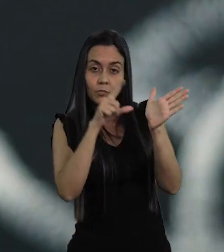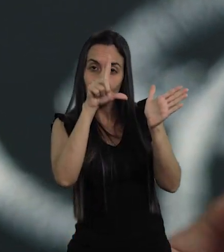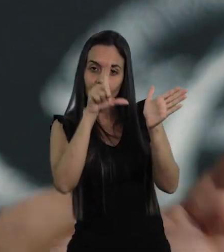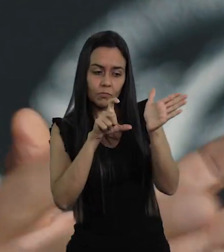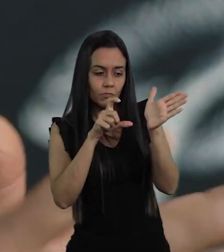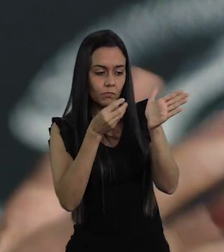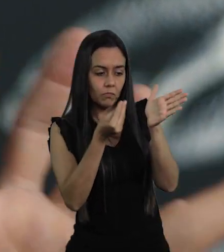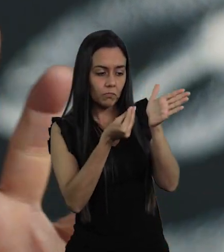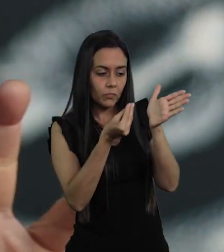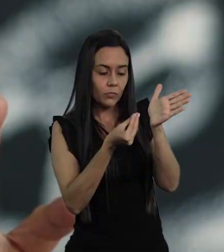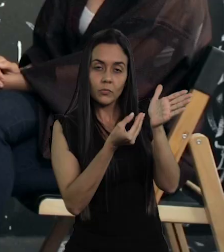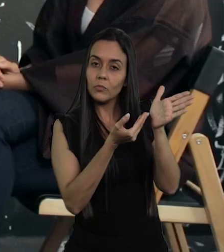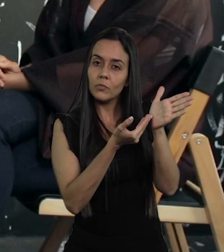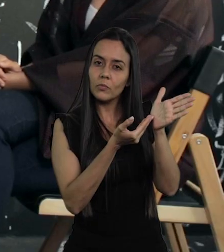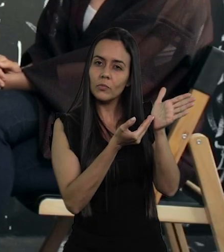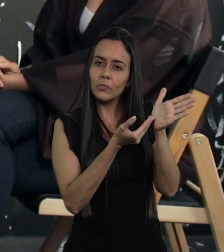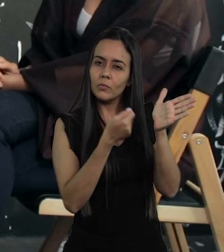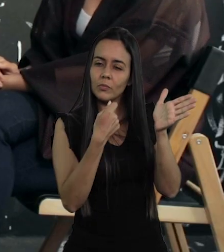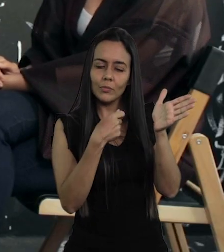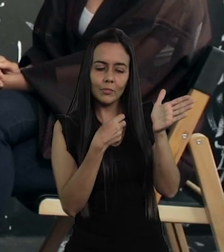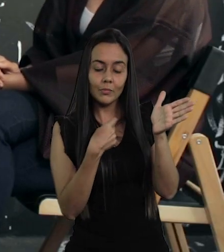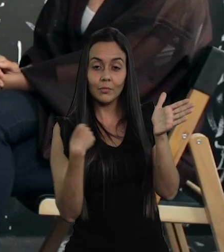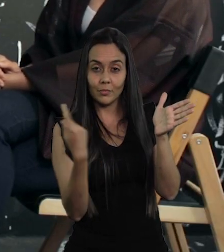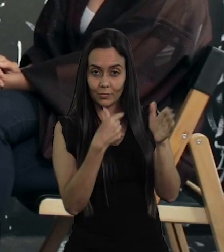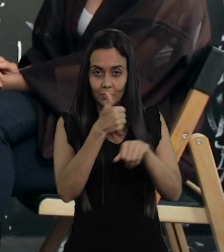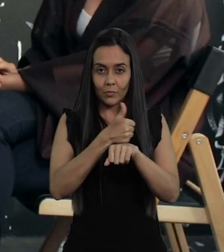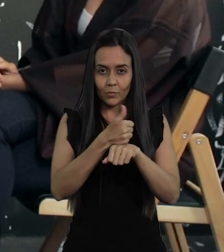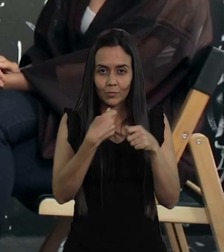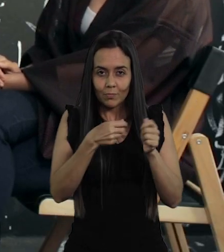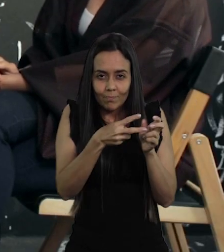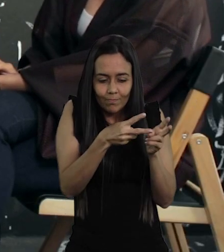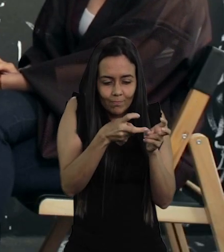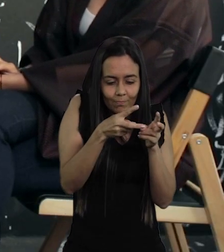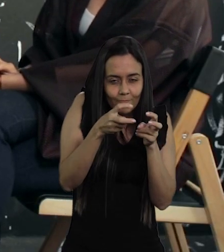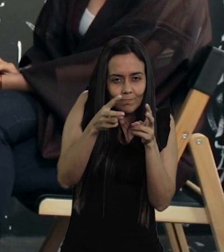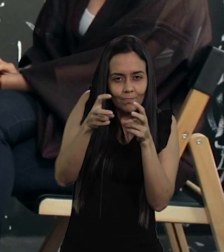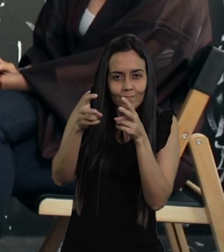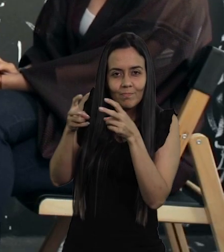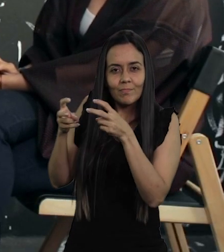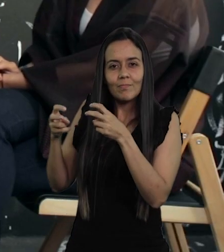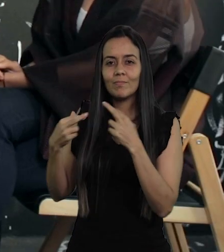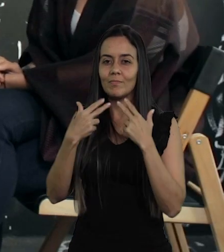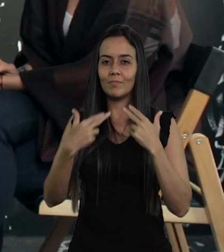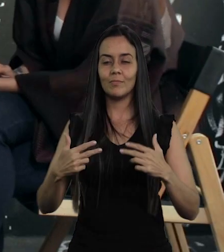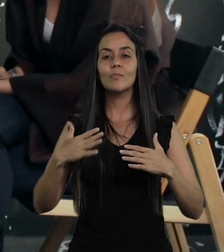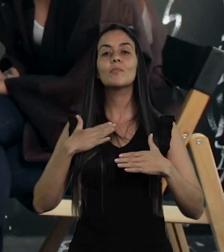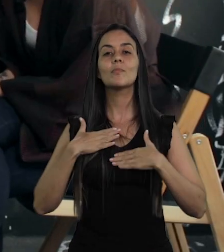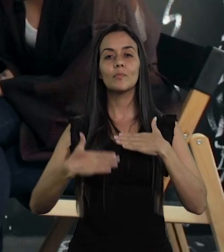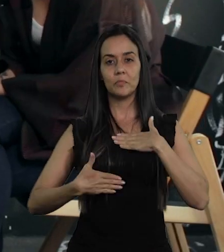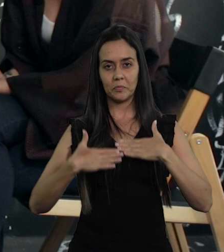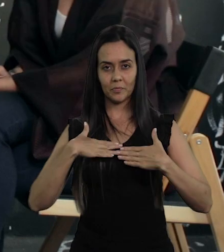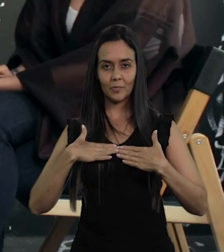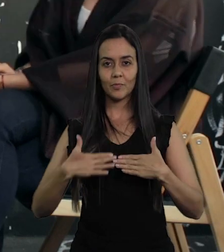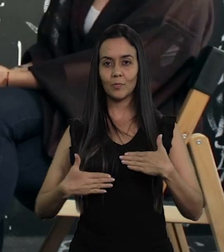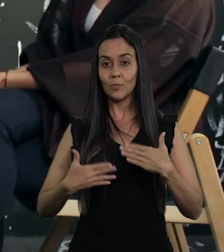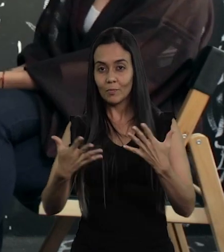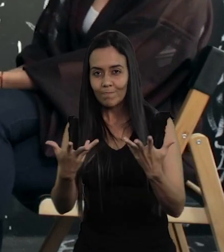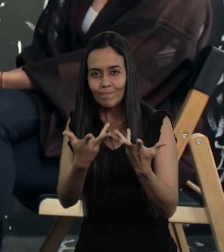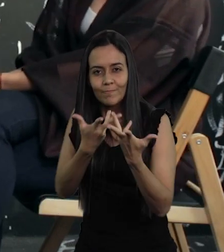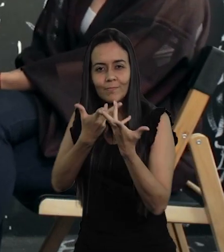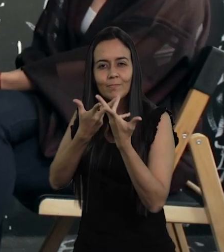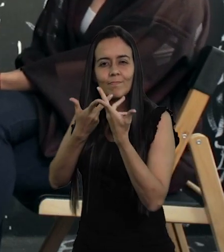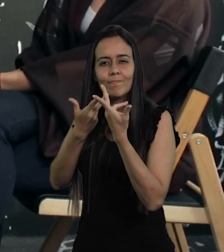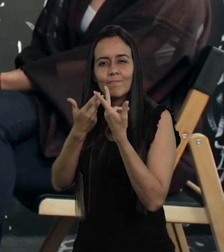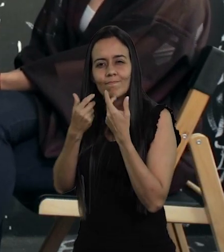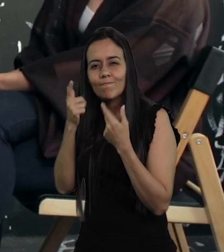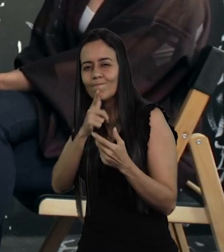Esse intervalo que a gente tem que tenta funcionar. É maravilhoso isso. É